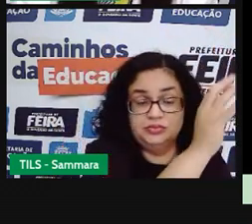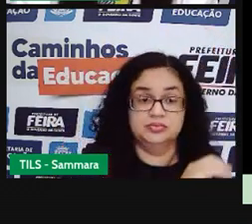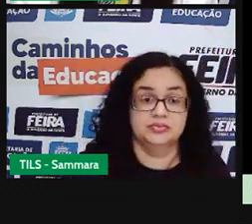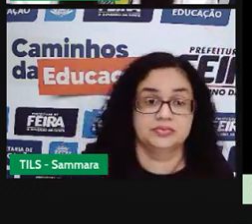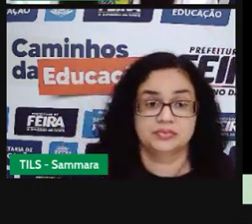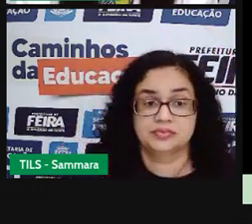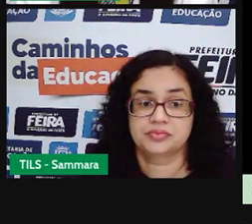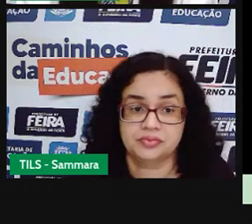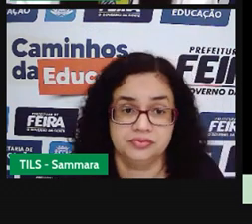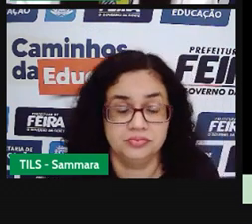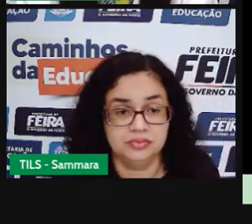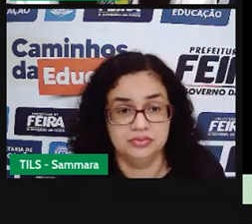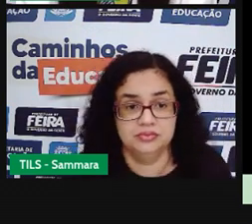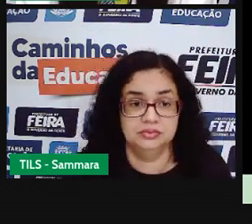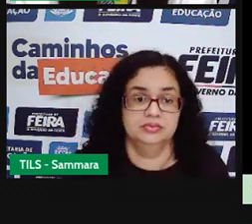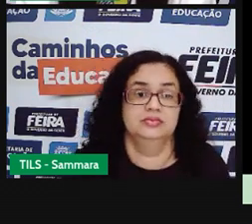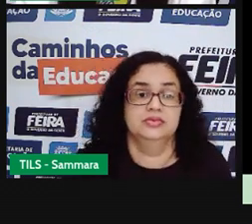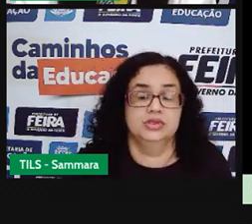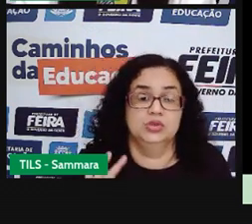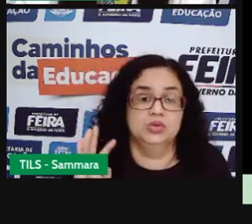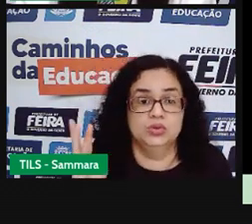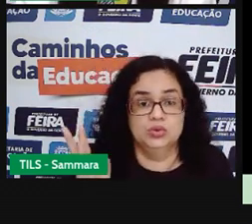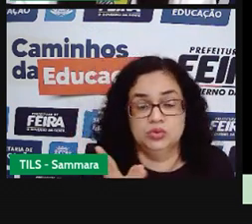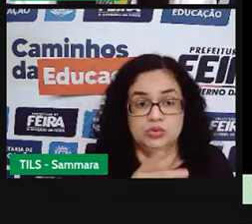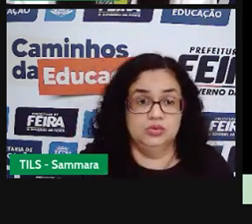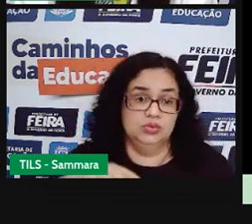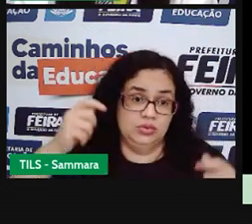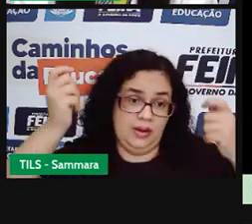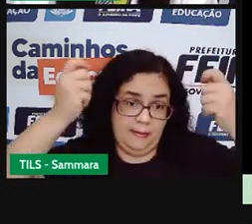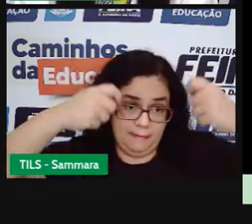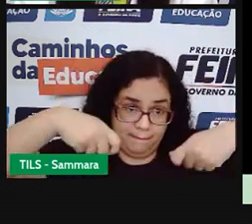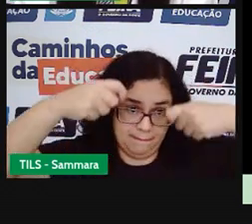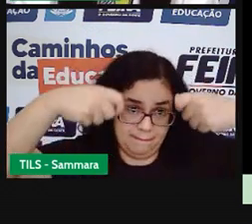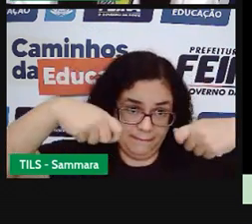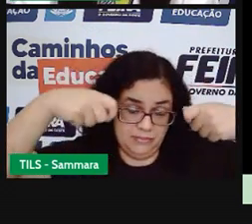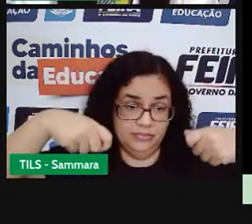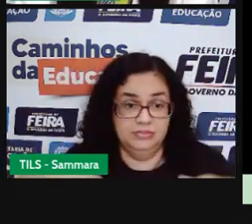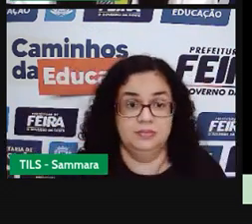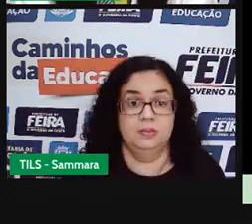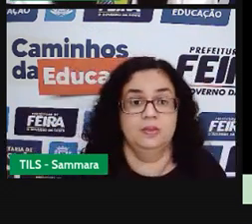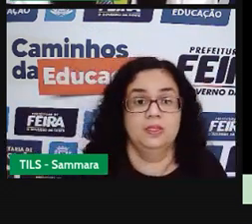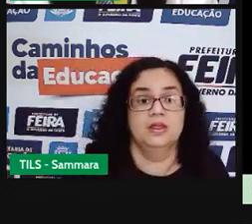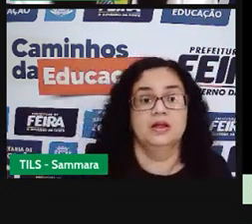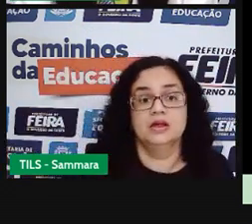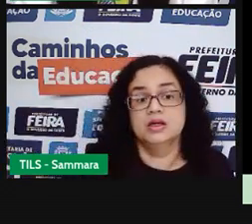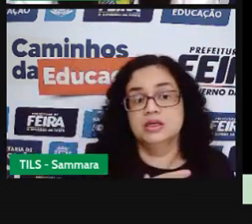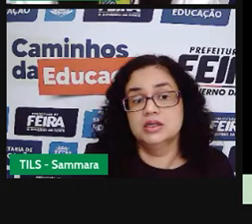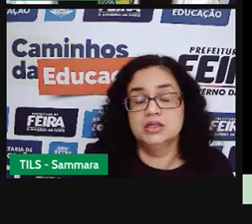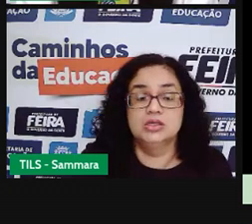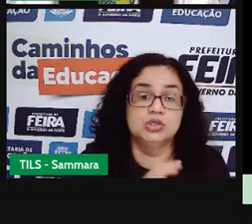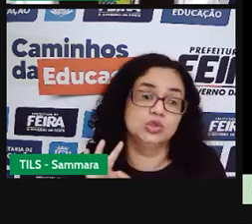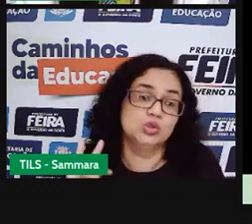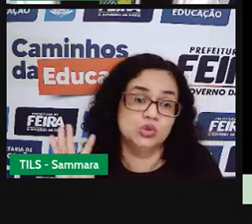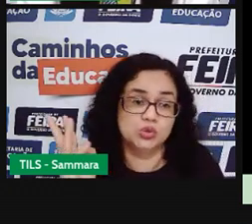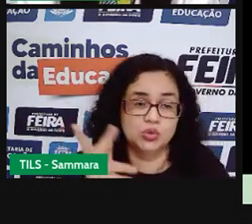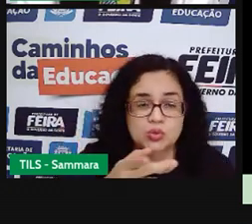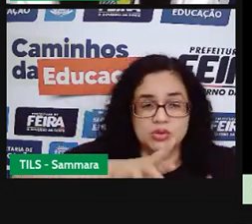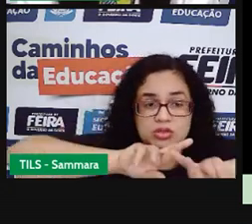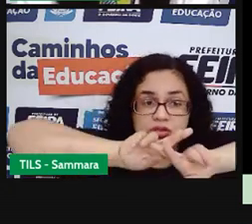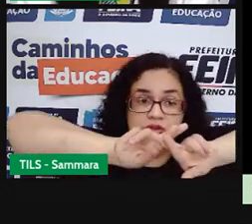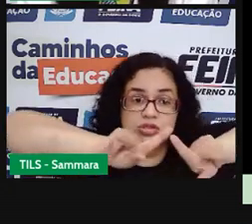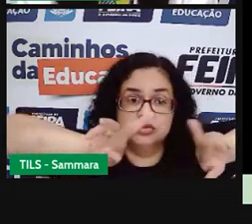altura que oferece todos os recursos necessários para que a gente tenha toda essa variedade de